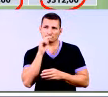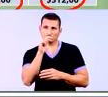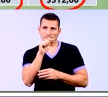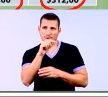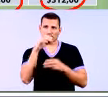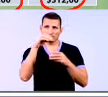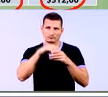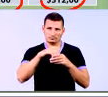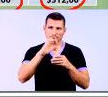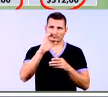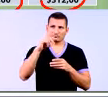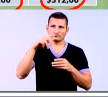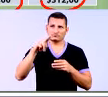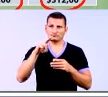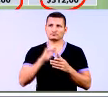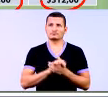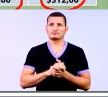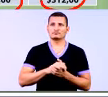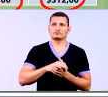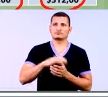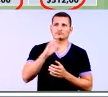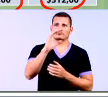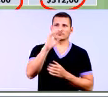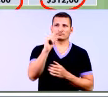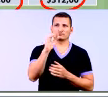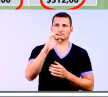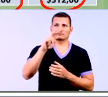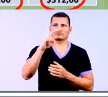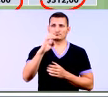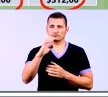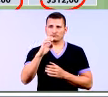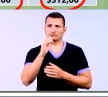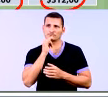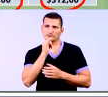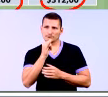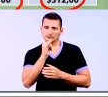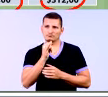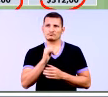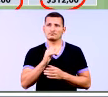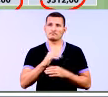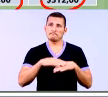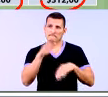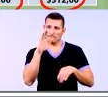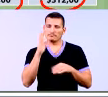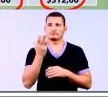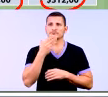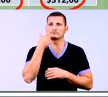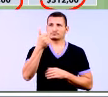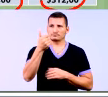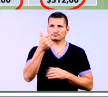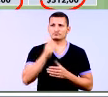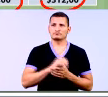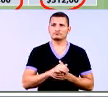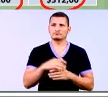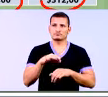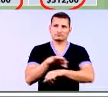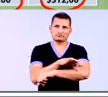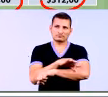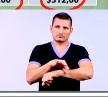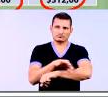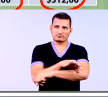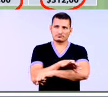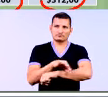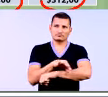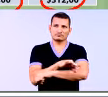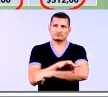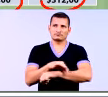que a gente viu já como é que funciona. Memória cache, quanto mais, melhor, sem dúvida. Arquitetura, todos esses